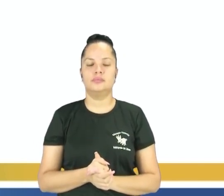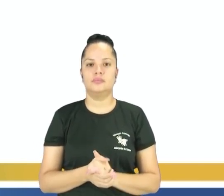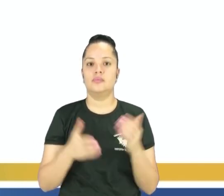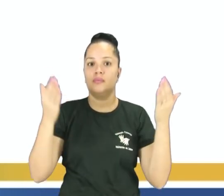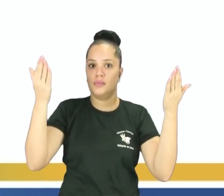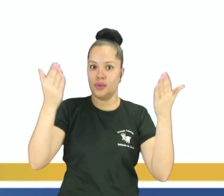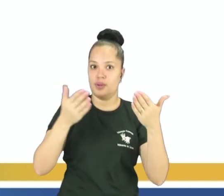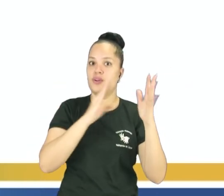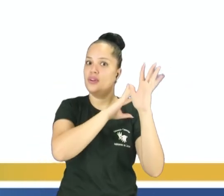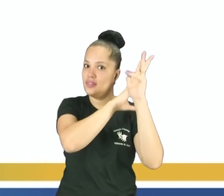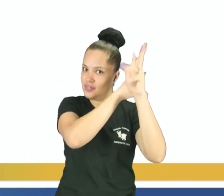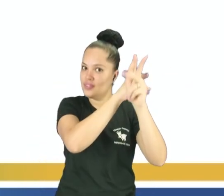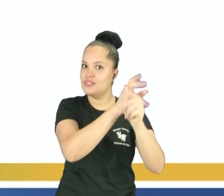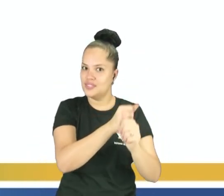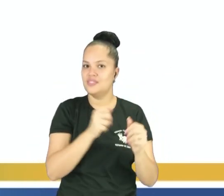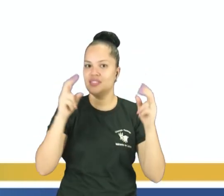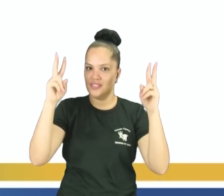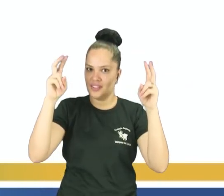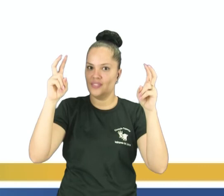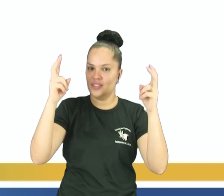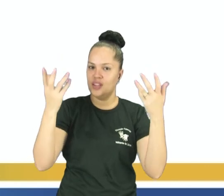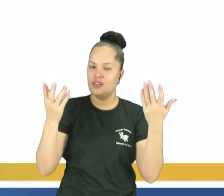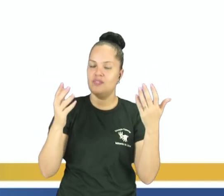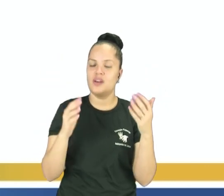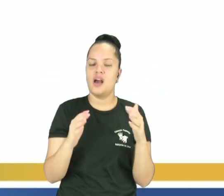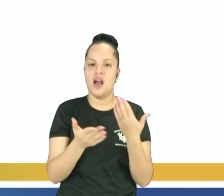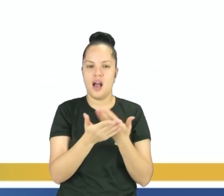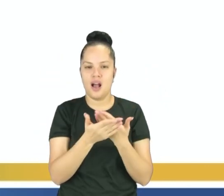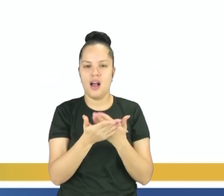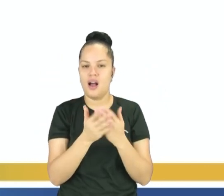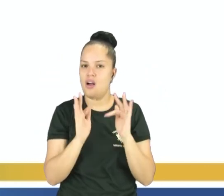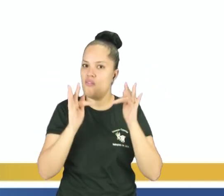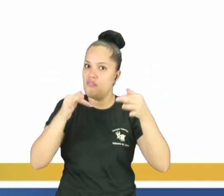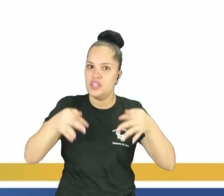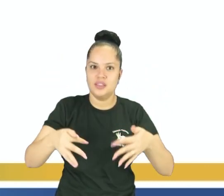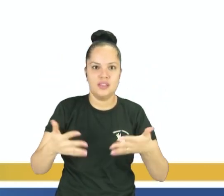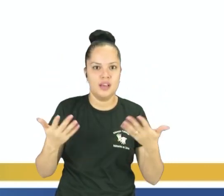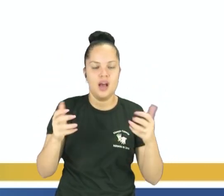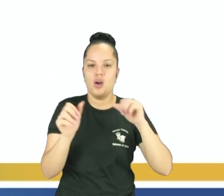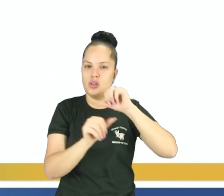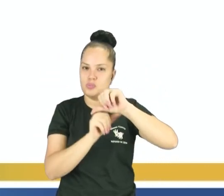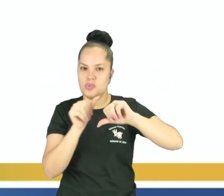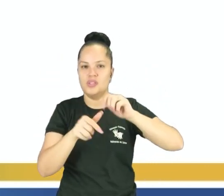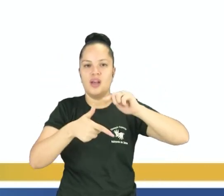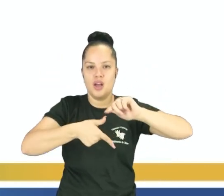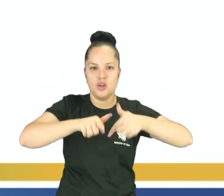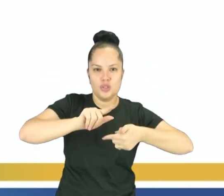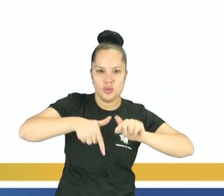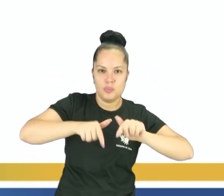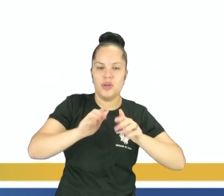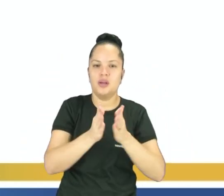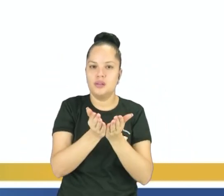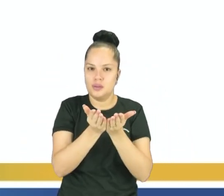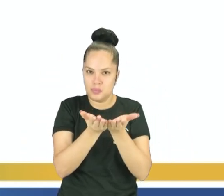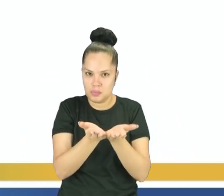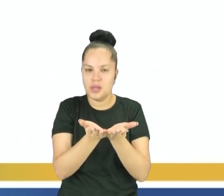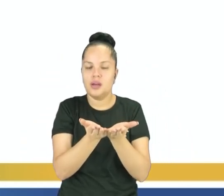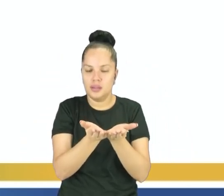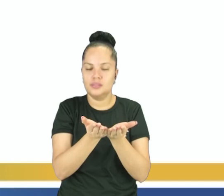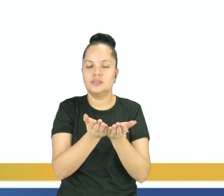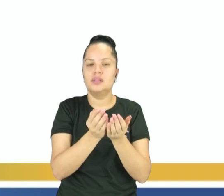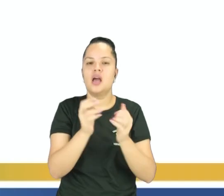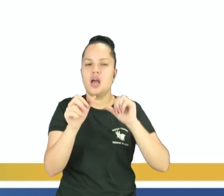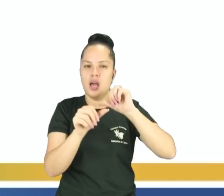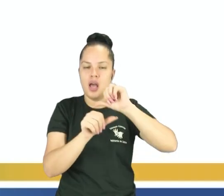Então agora é hora da revisão, gente. E por hoje é só. Vimos sobre as principais transformações geométricas no plano. Tais transformações